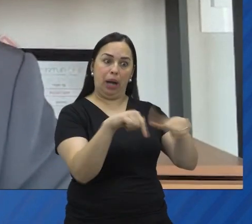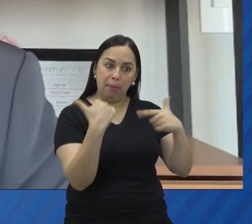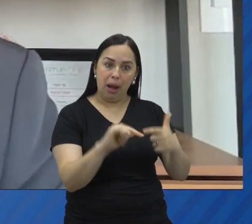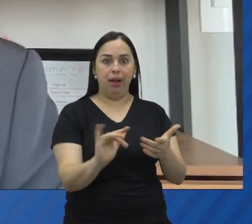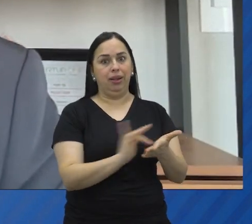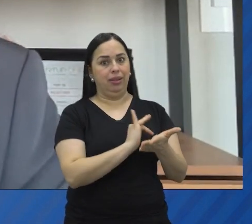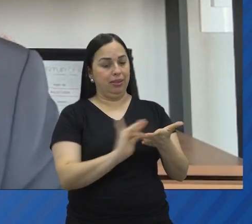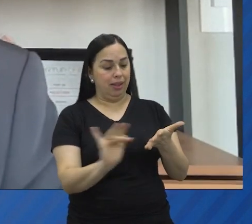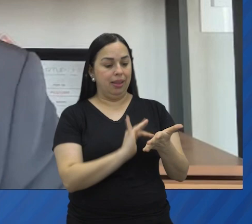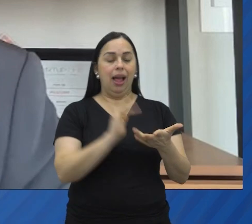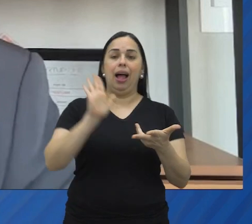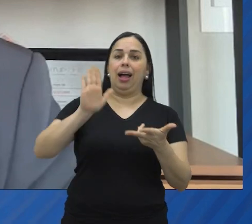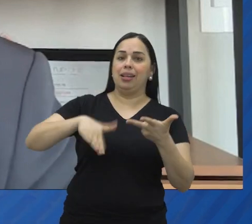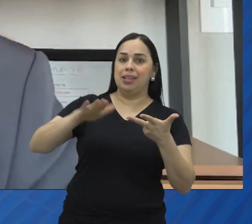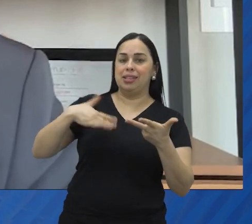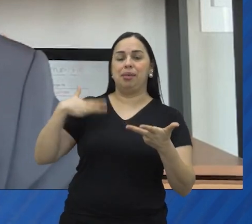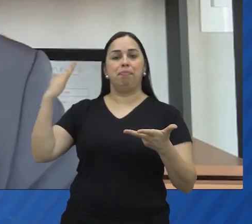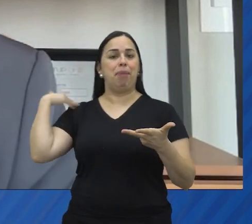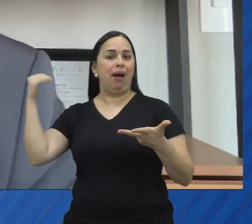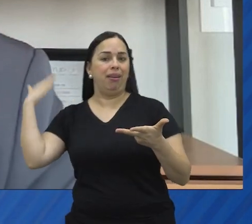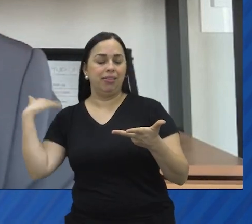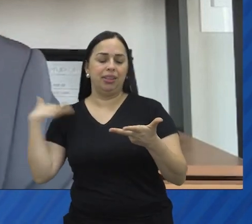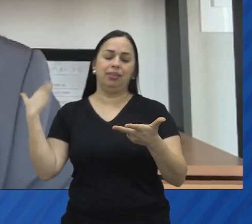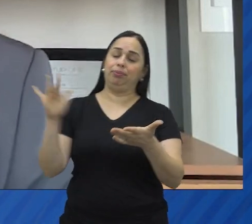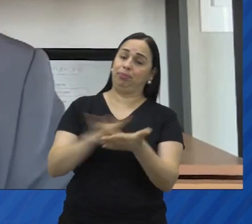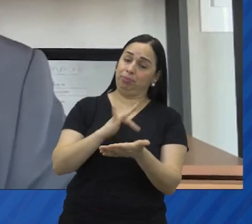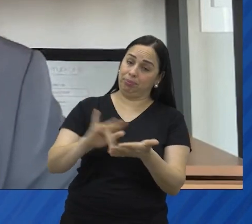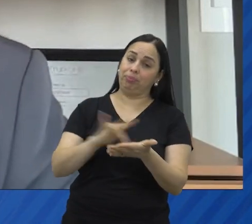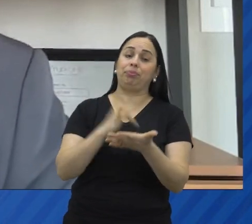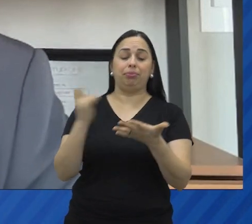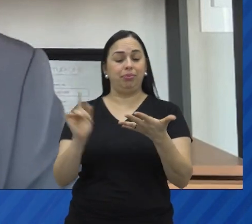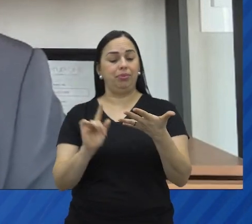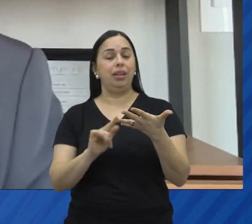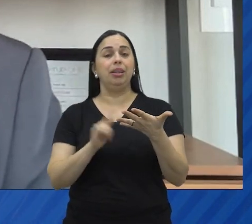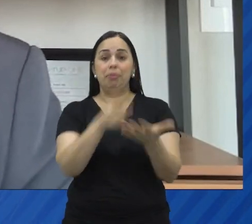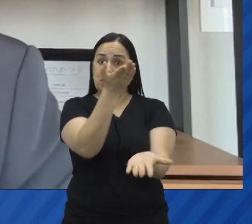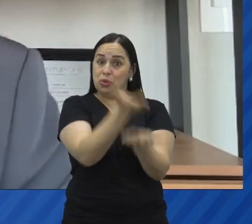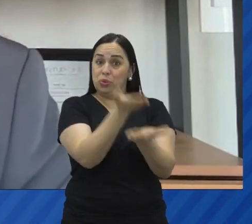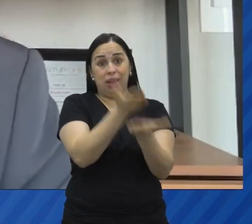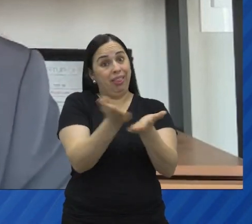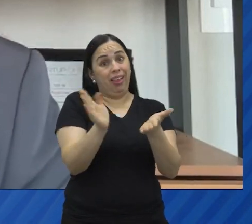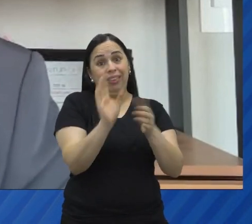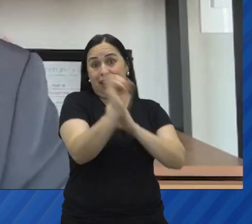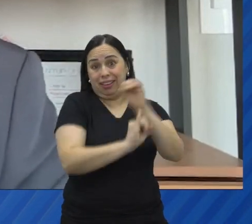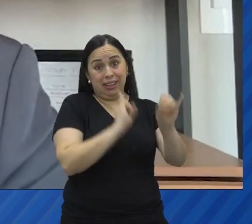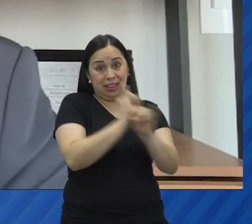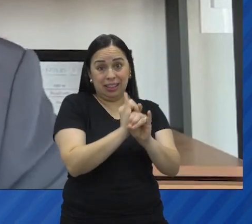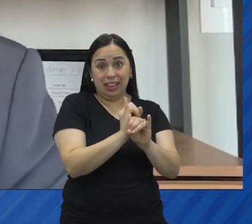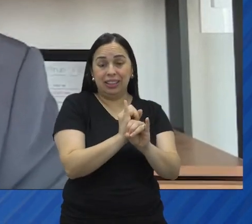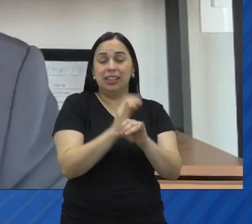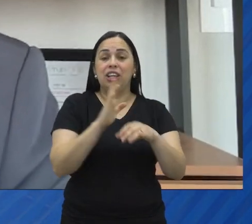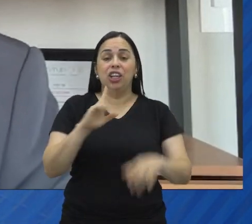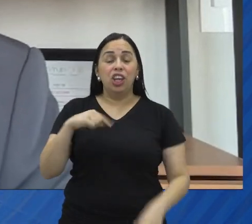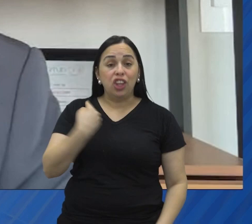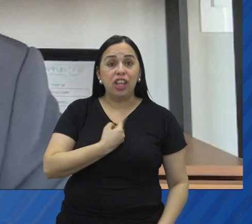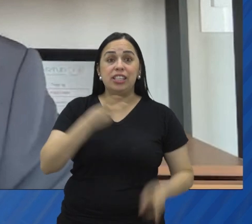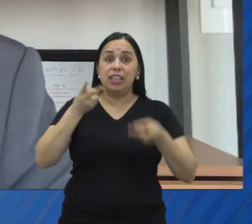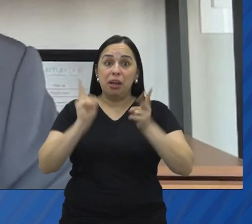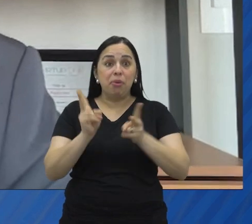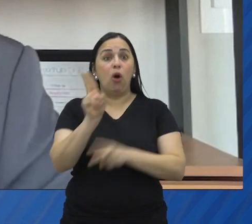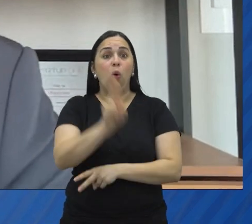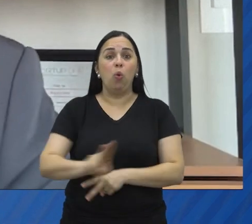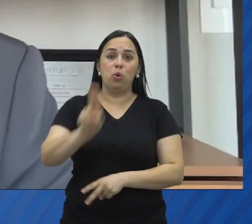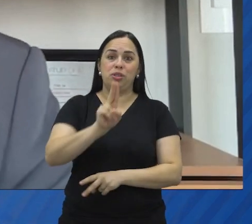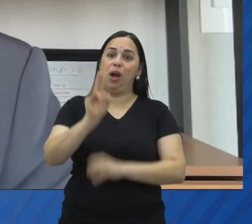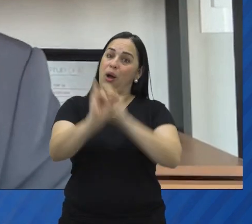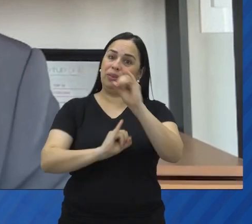nossa diversão, muitas vezes, o entretenimento é digital, os nossos estudos. E essa nossa presença online fez